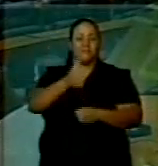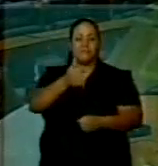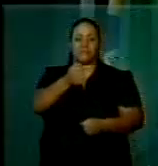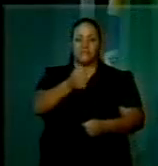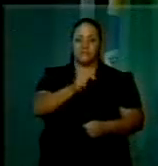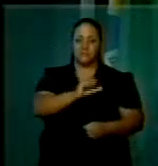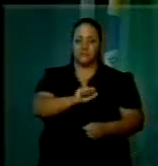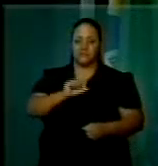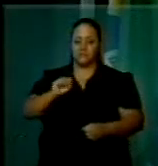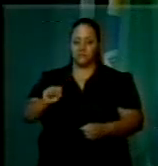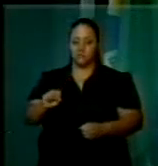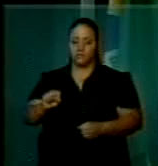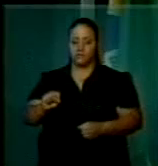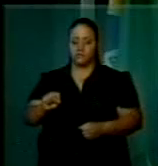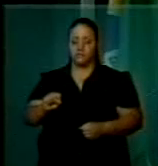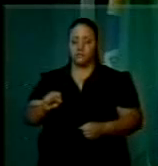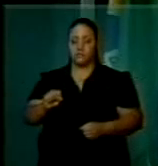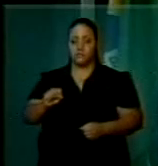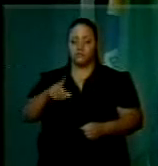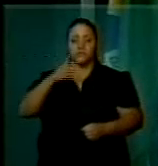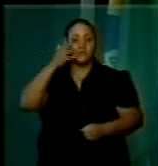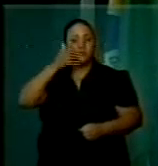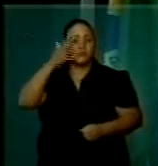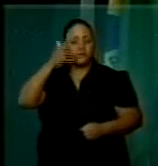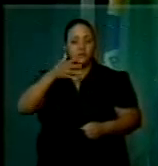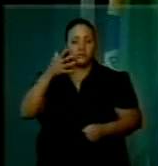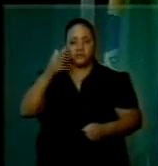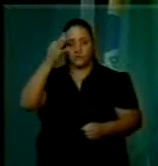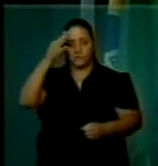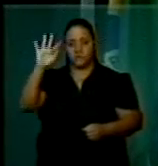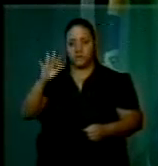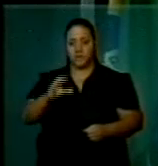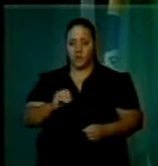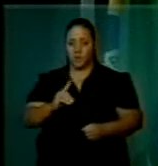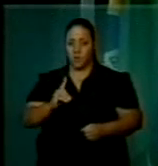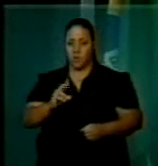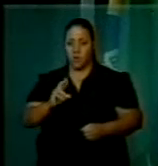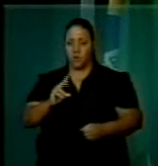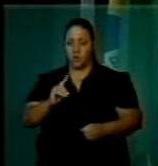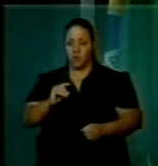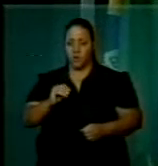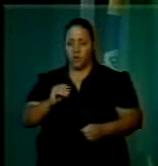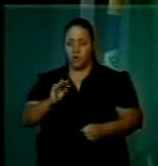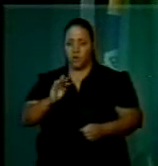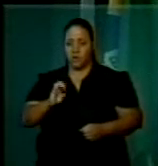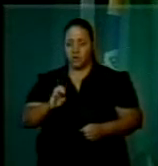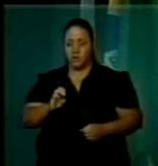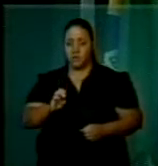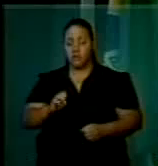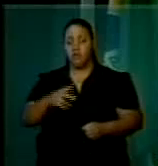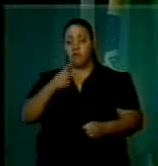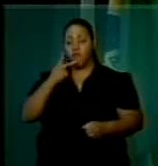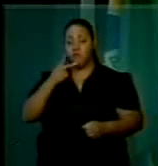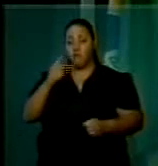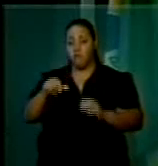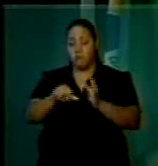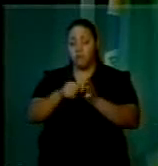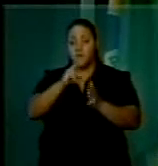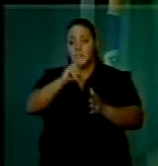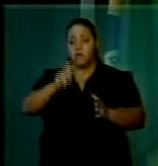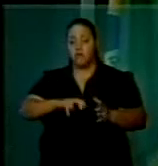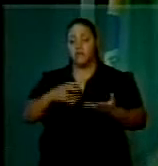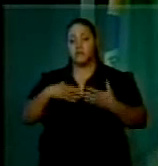1788 que o político e filósofo francês Condorcet reivindicou pela primeira vez os direitos de